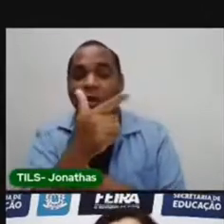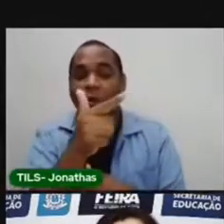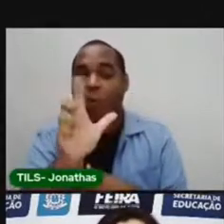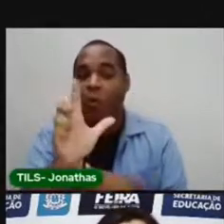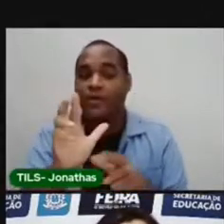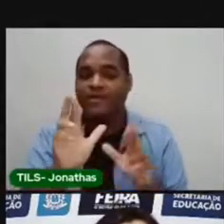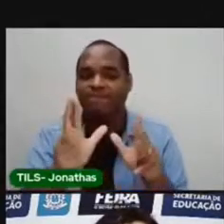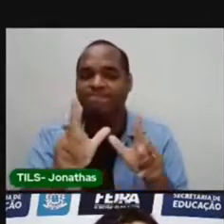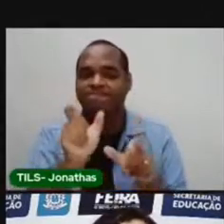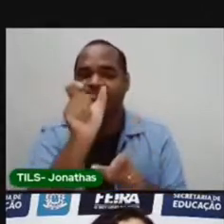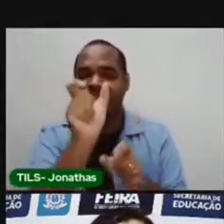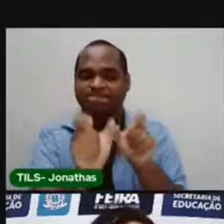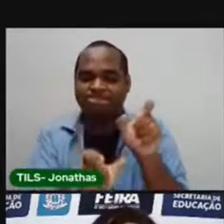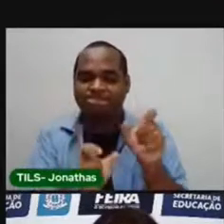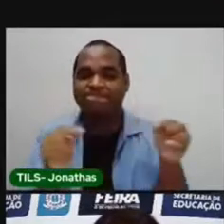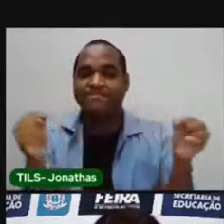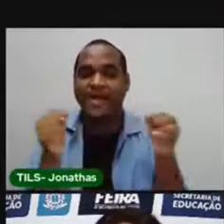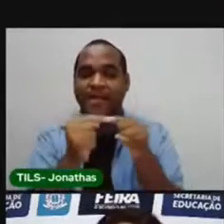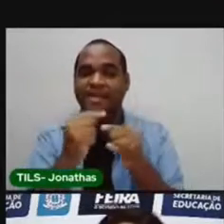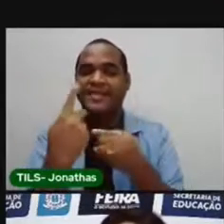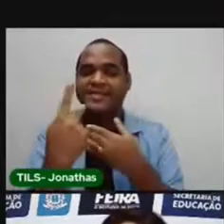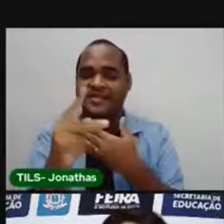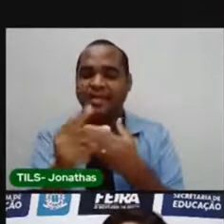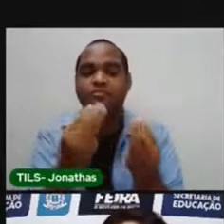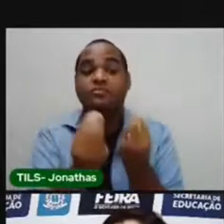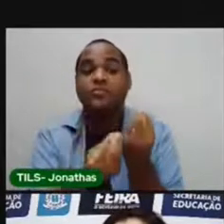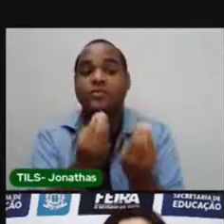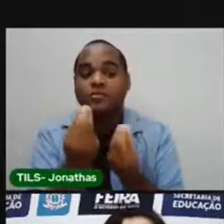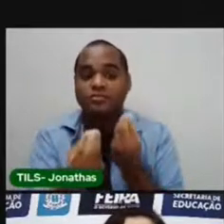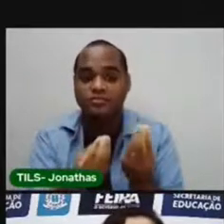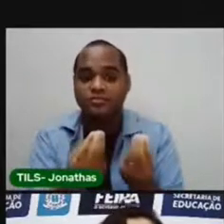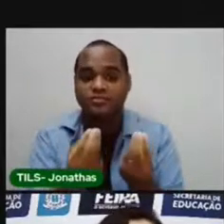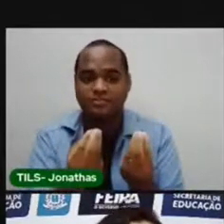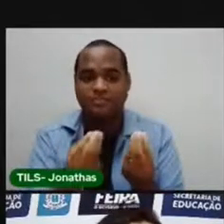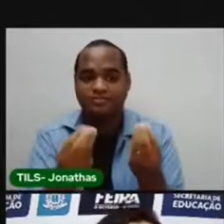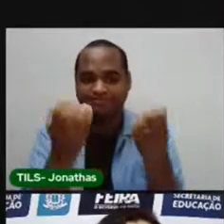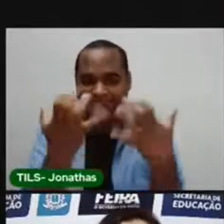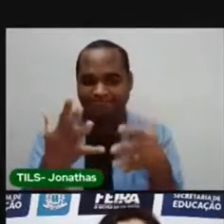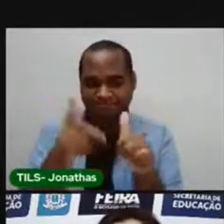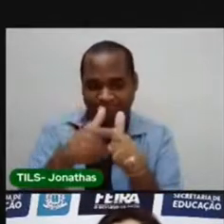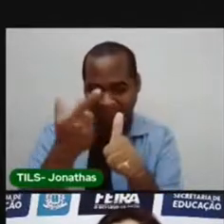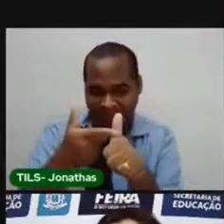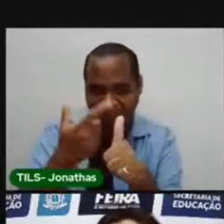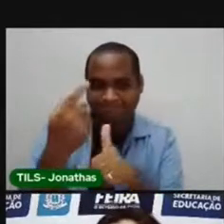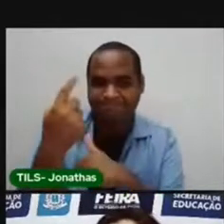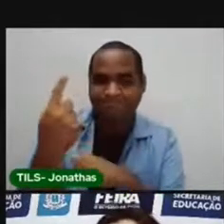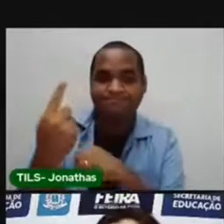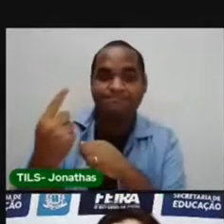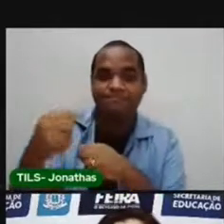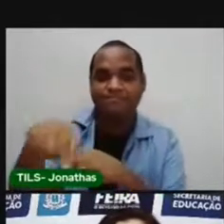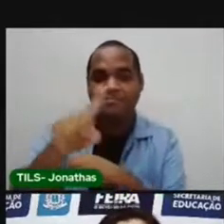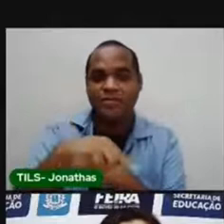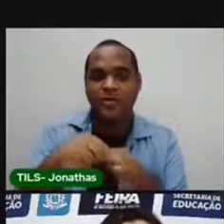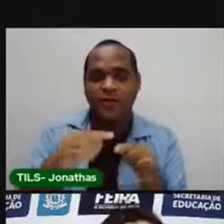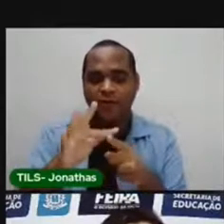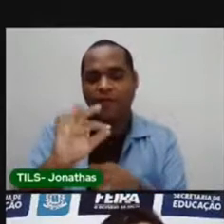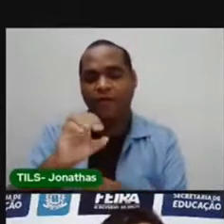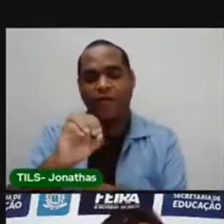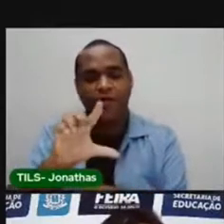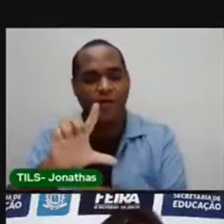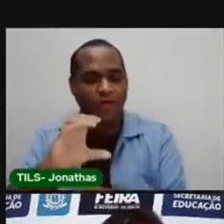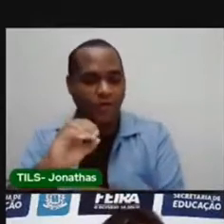pouco das características das parlendas. Primeiro, as parlendas fazem parte do